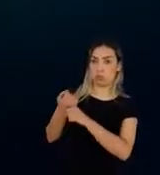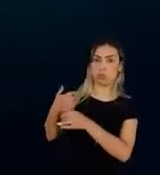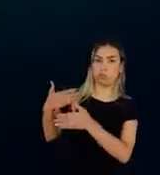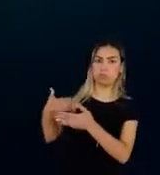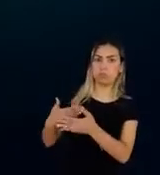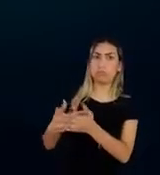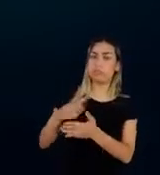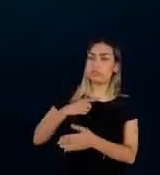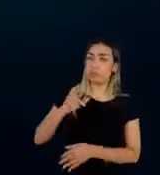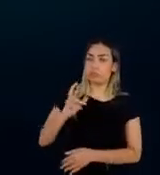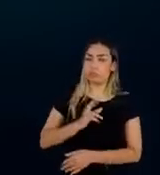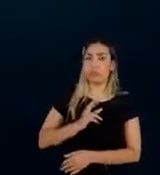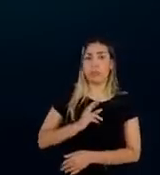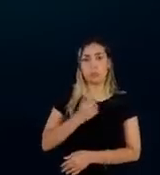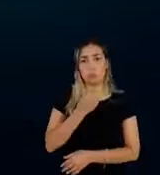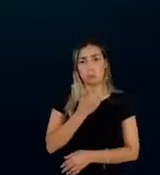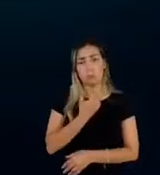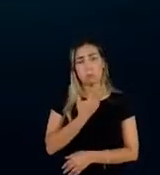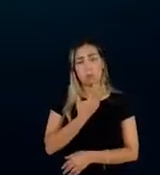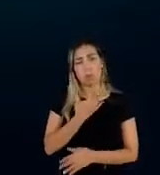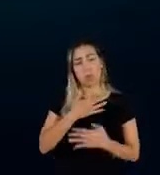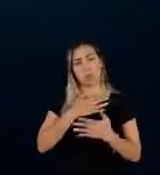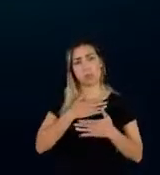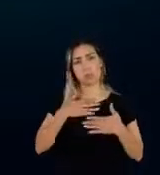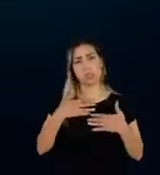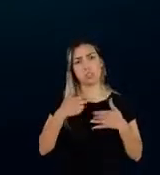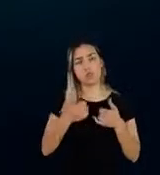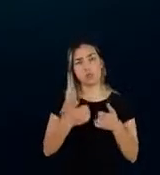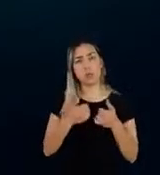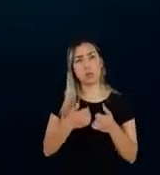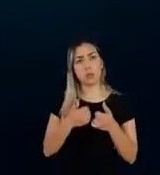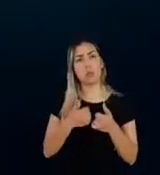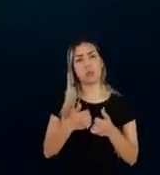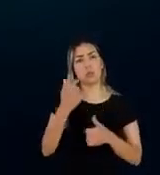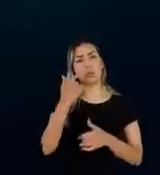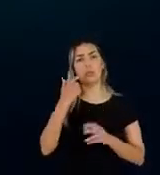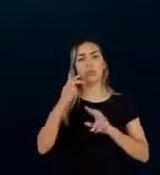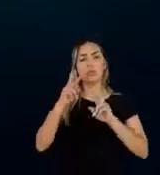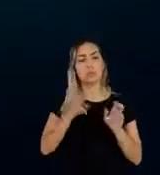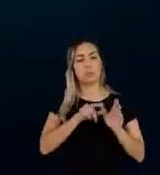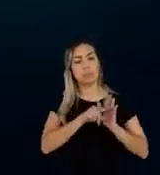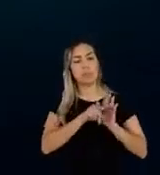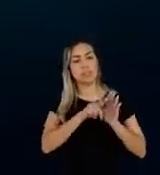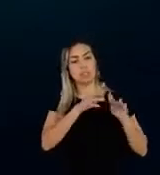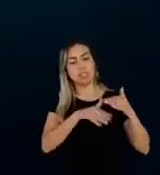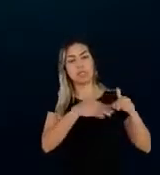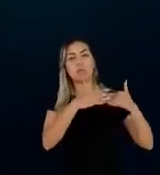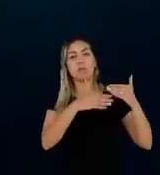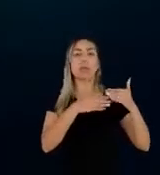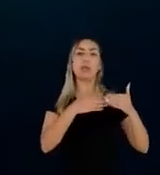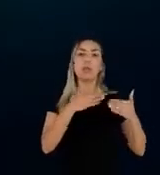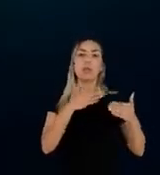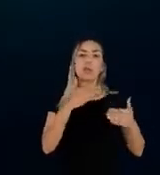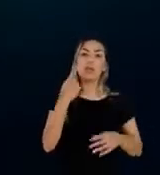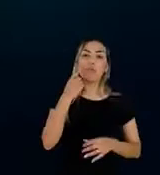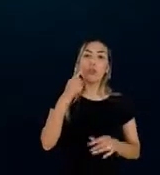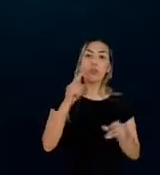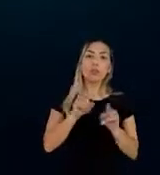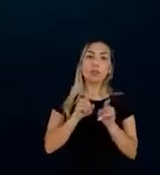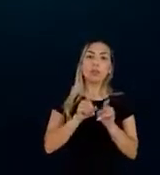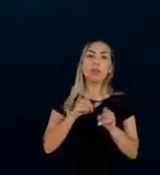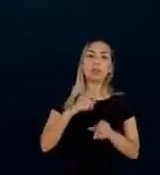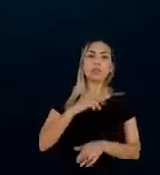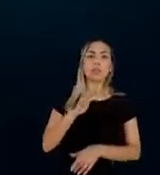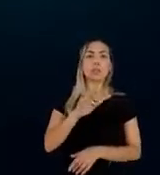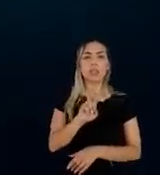resultados bastante satisfatórios em termos de pesquisa e desenvolvimento. Podemos aqui mencionar cerca de